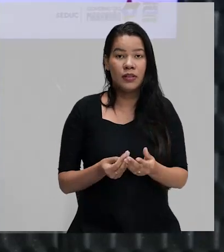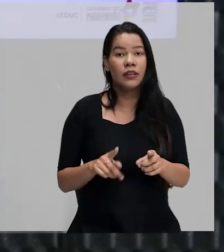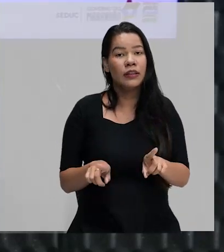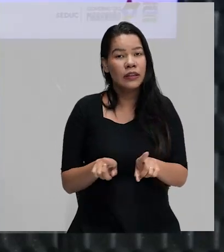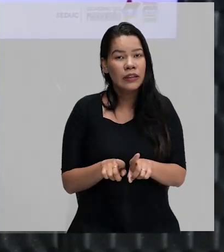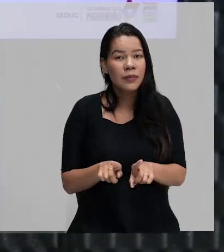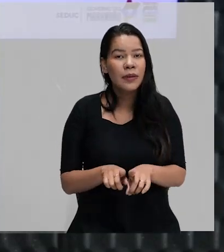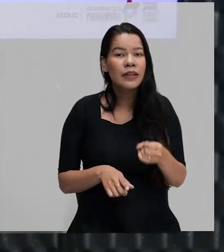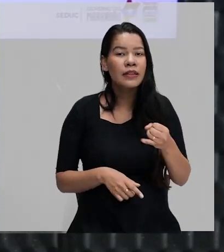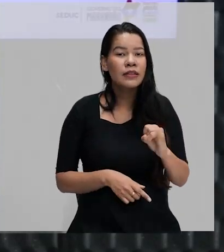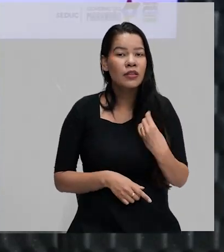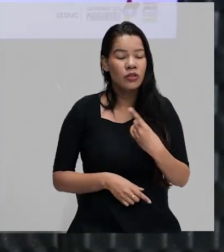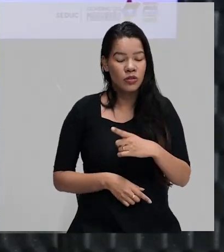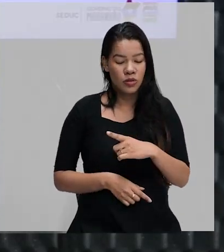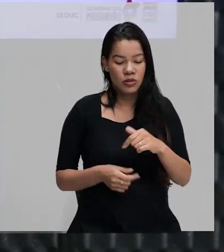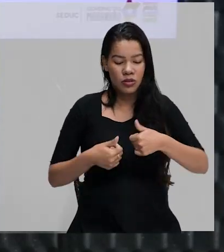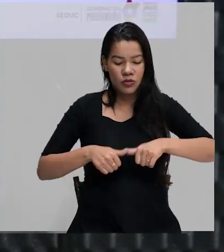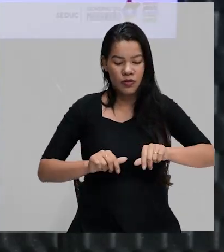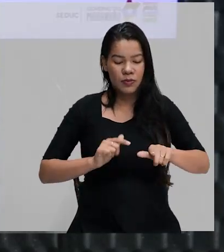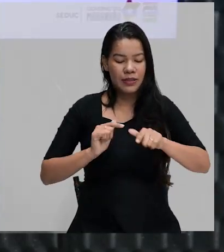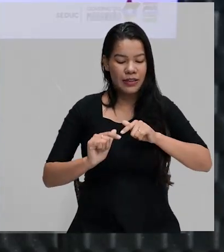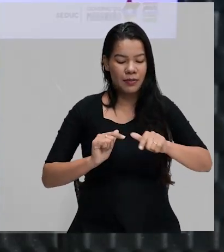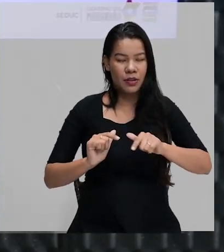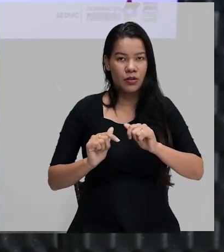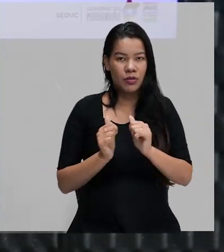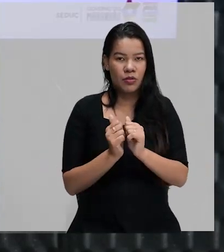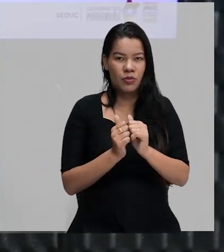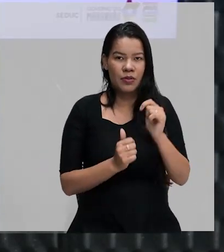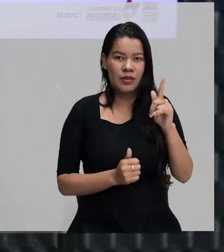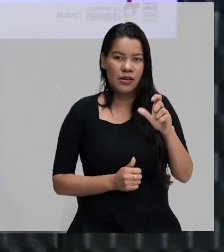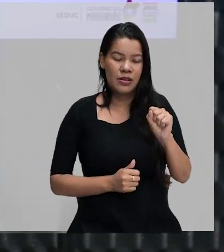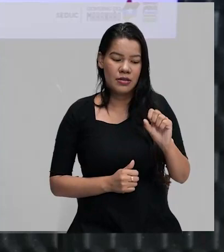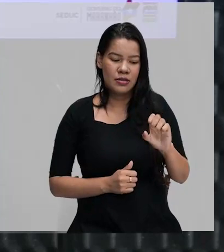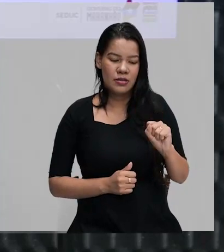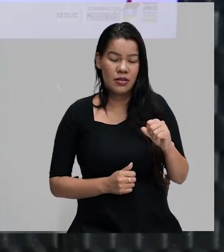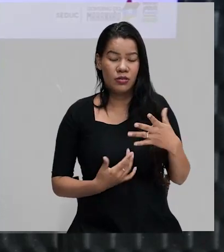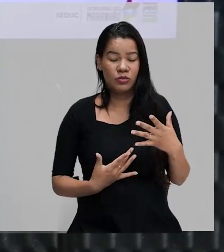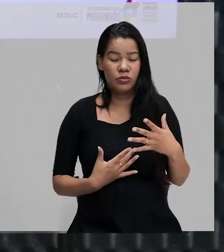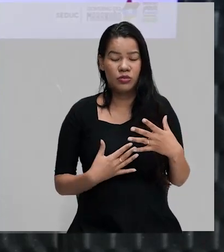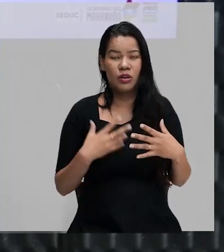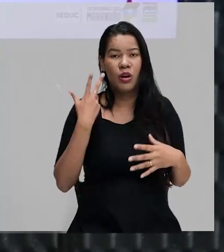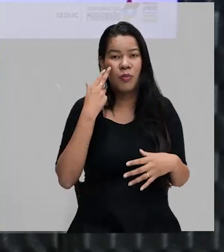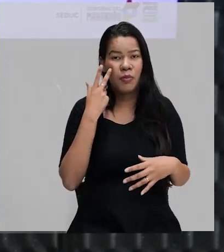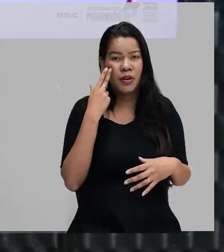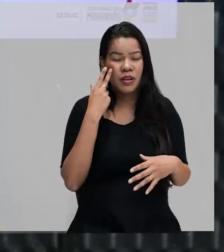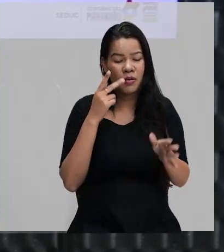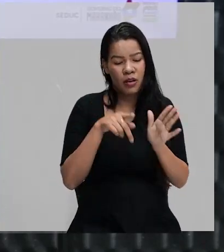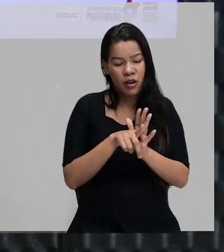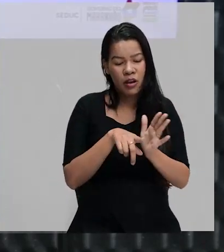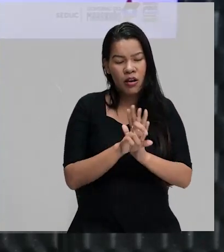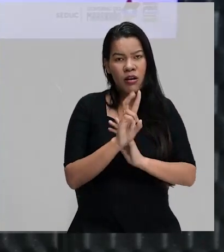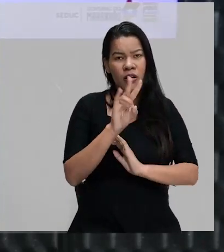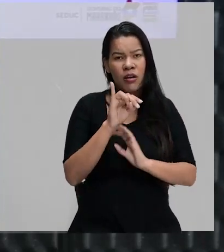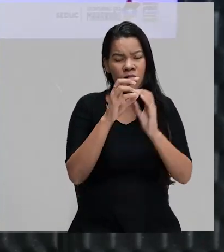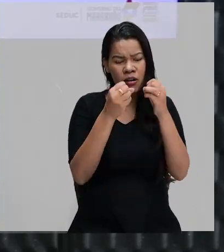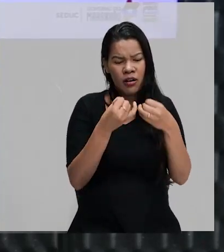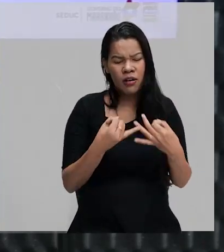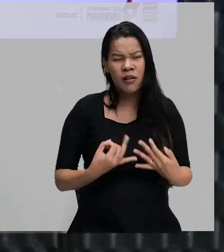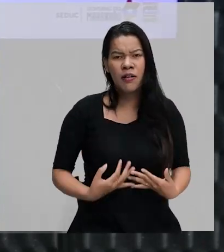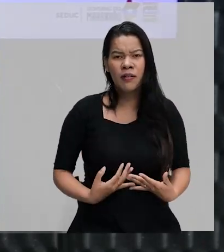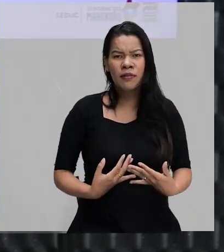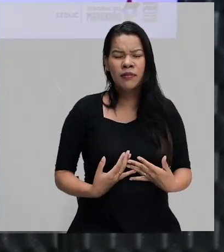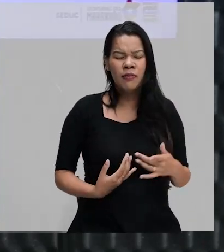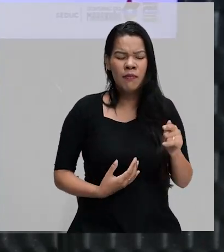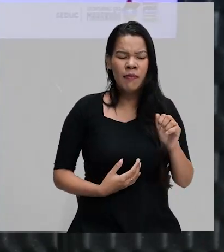se estivermos trabalhando com gases, tudo bem? Aí, normalmente, a questão vai falar